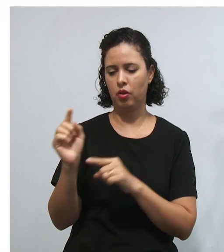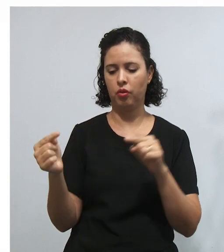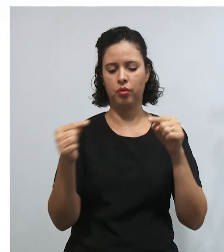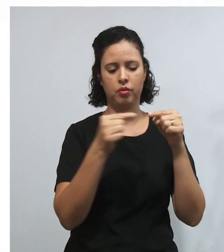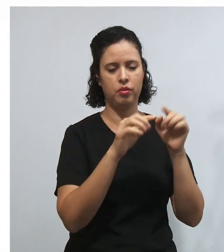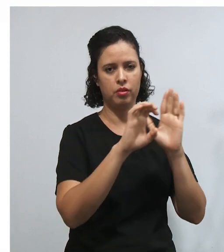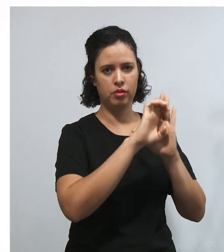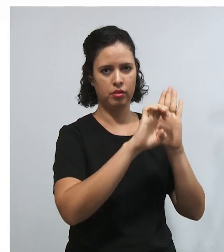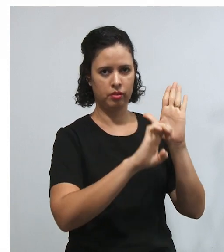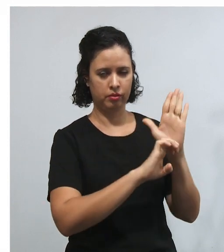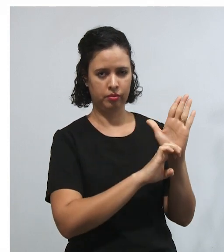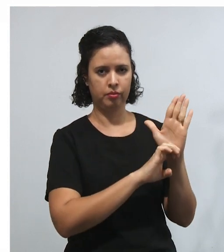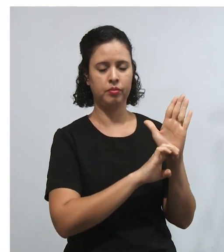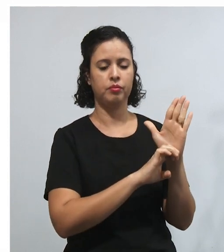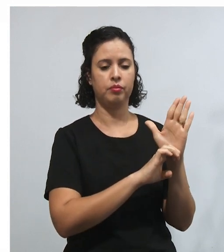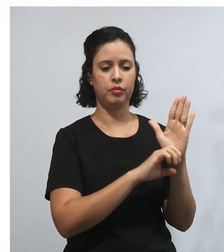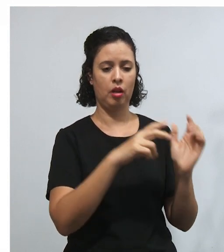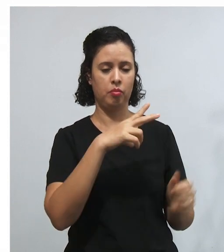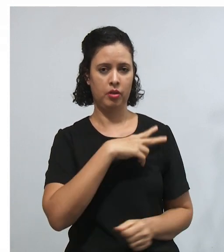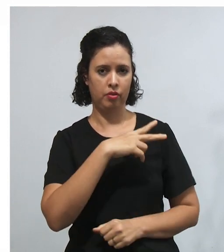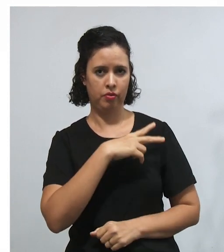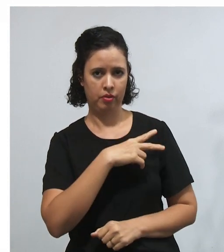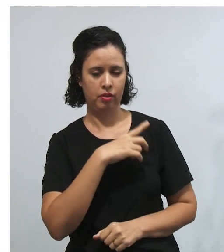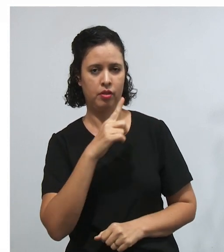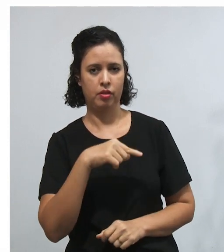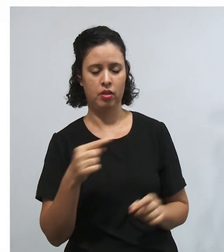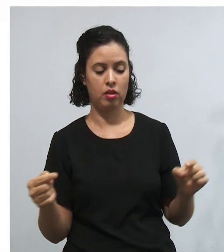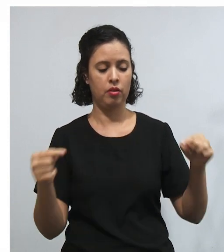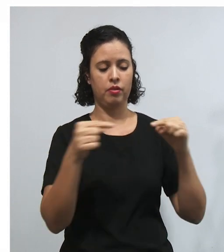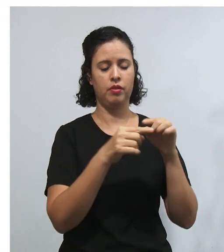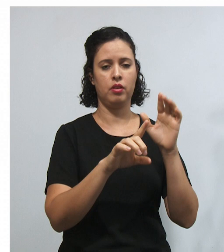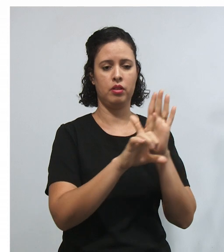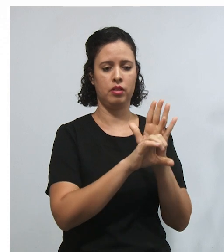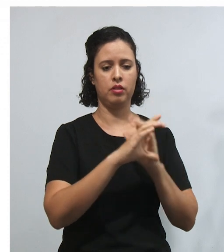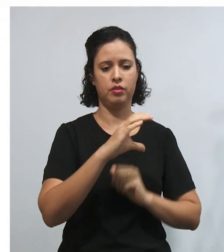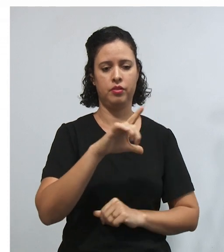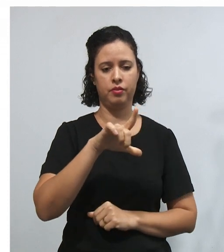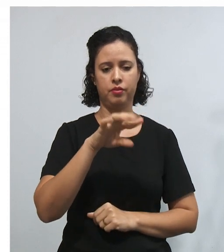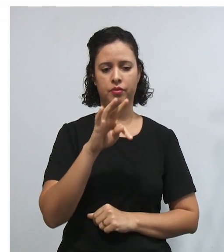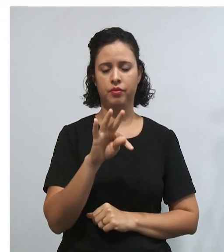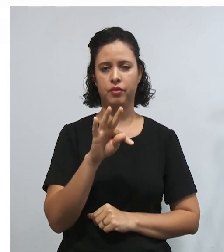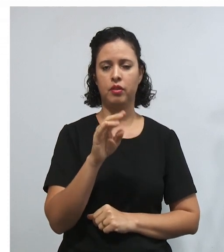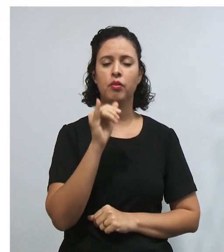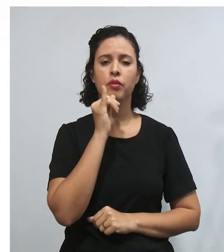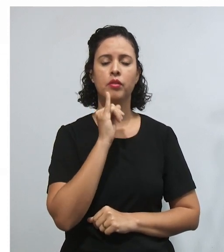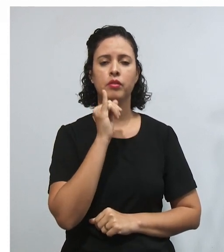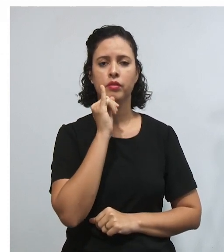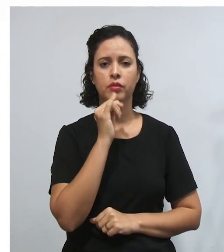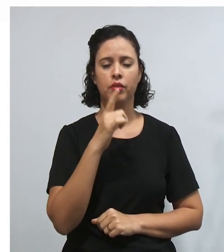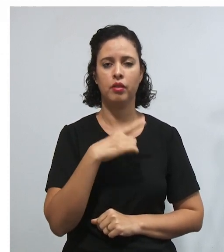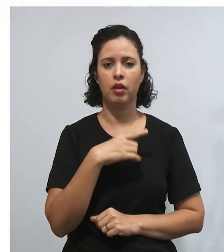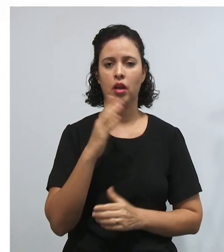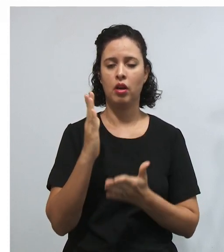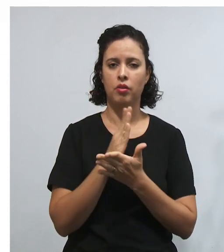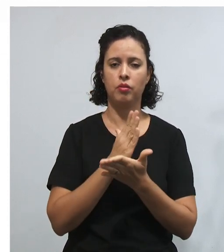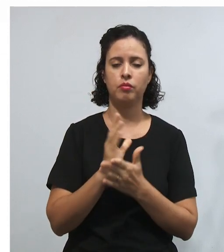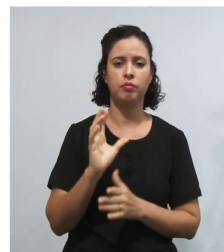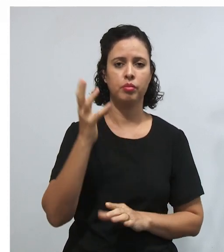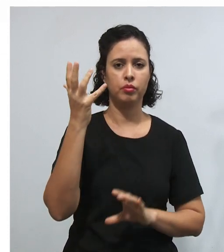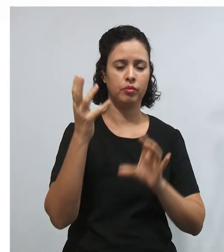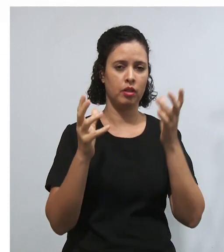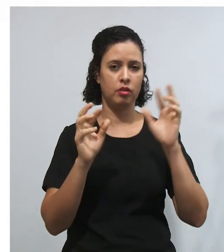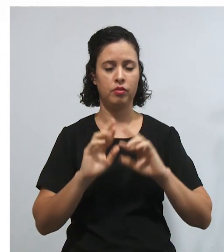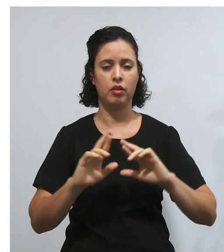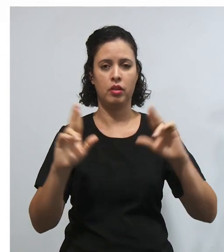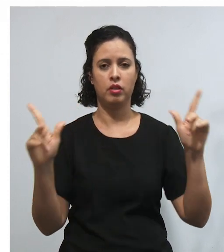pela consolidação das leis trabalhistas. Um exemplo aqui, para quem está na CLT, é que tem algumas situações que